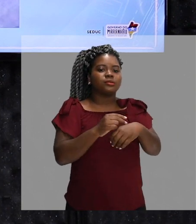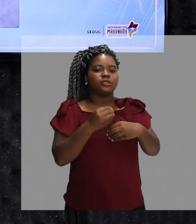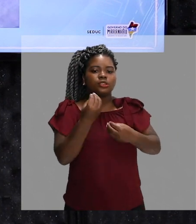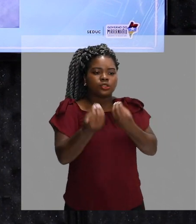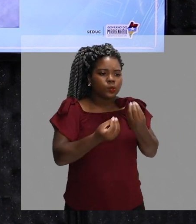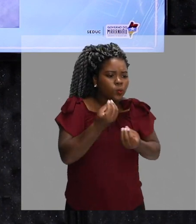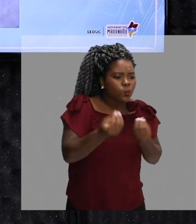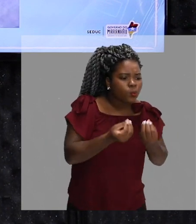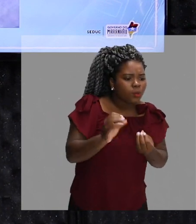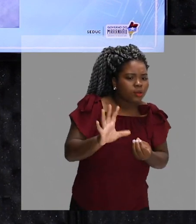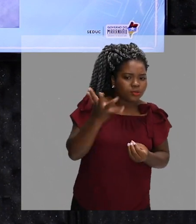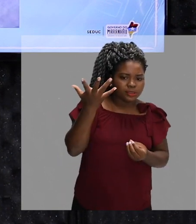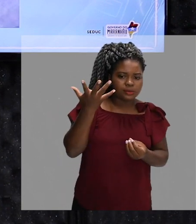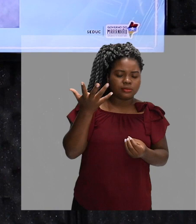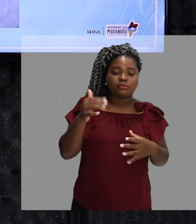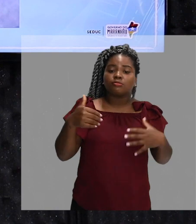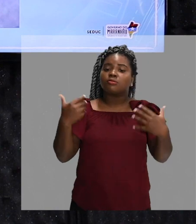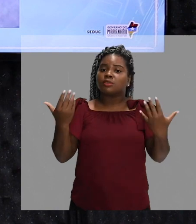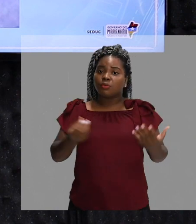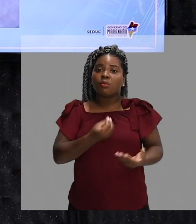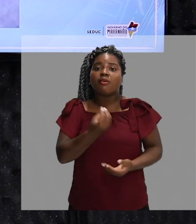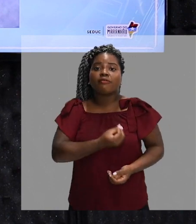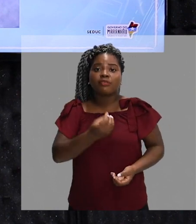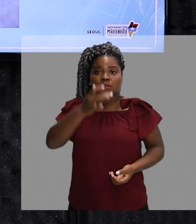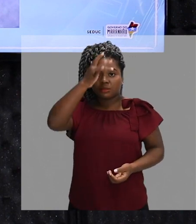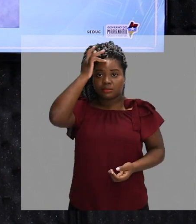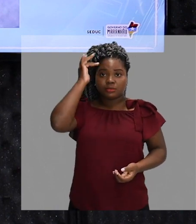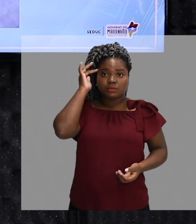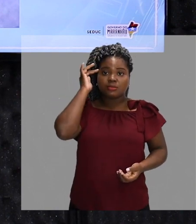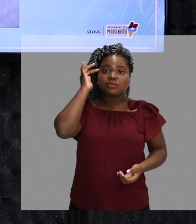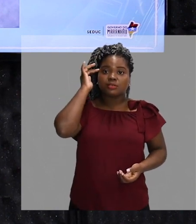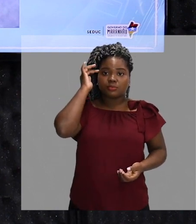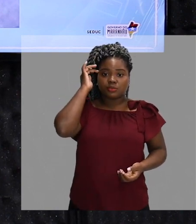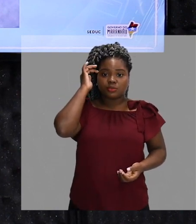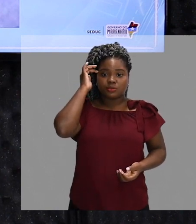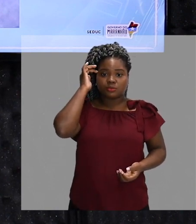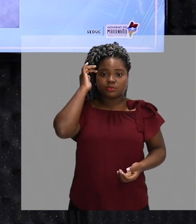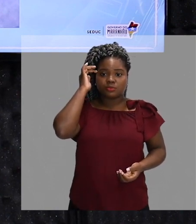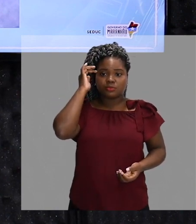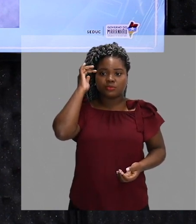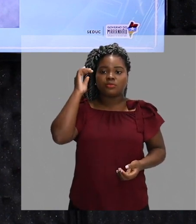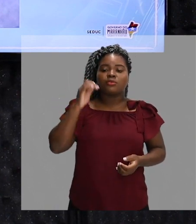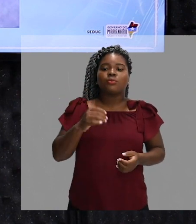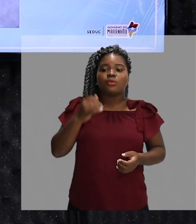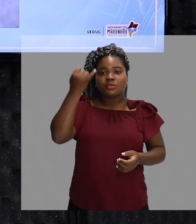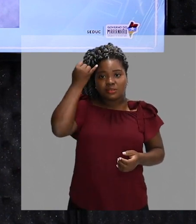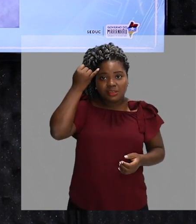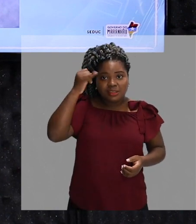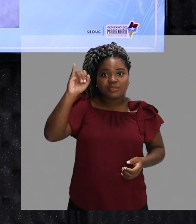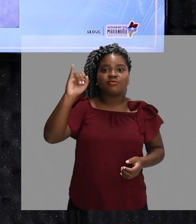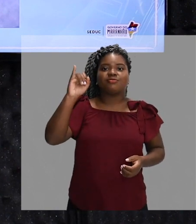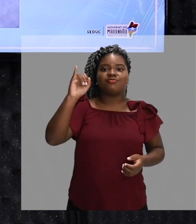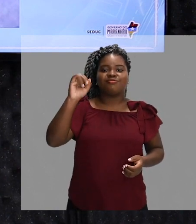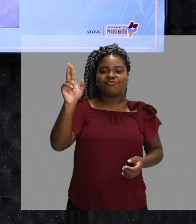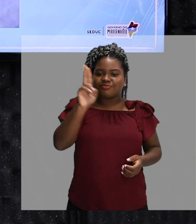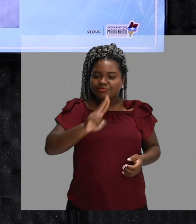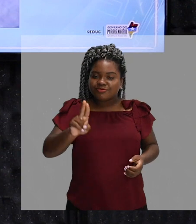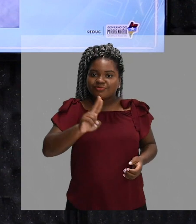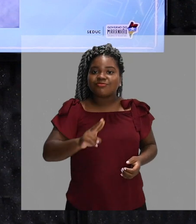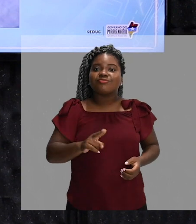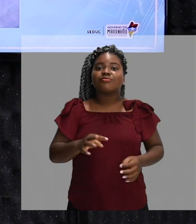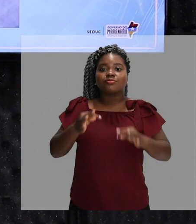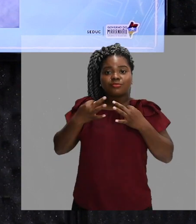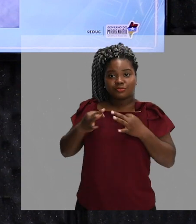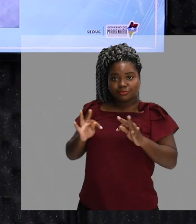Então, a vida das pessoas pode ser preservada a partir do uso dessas tecnologias